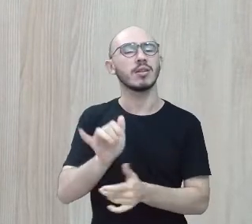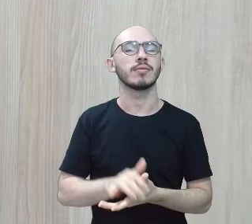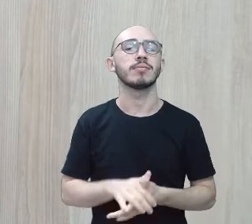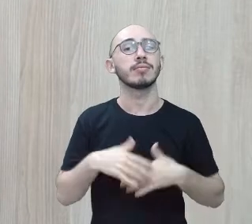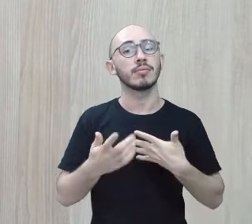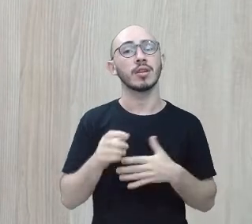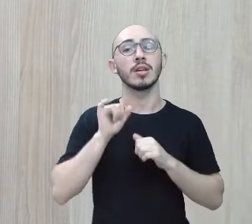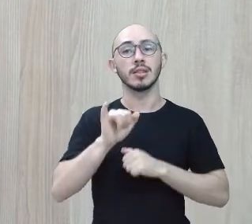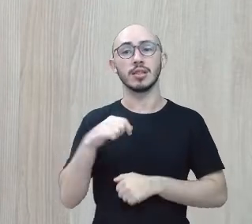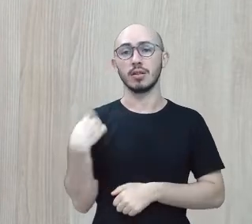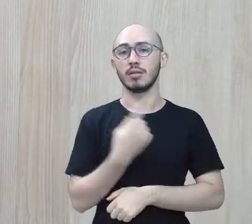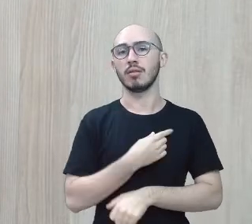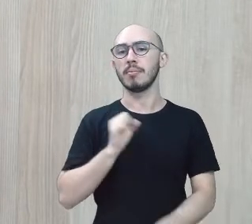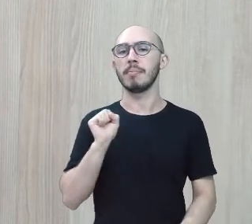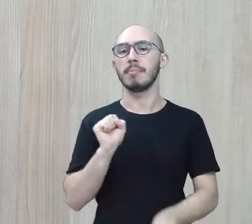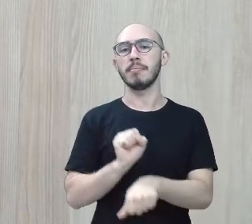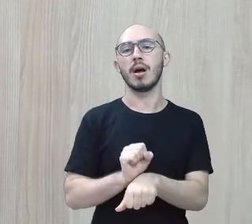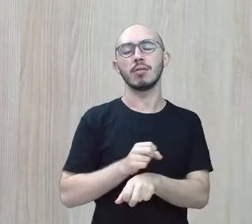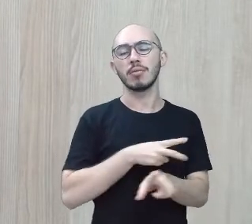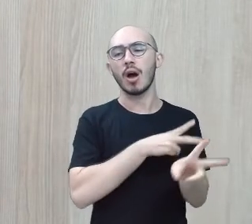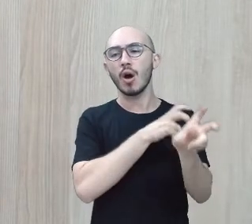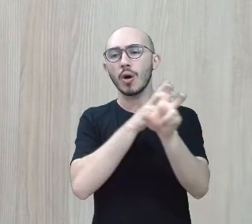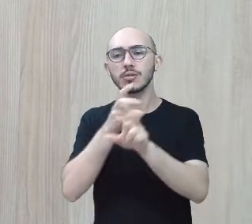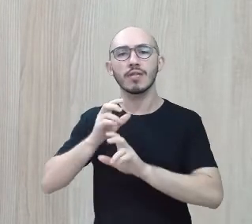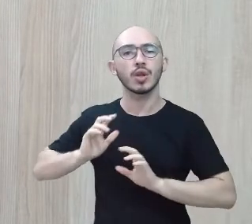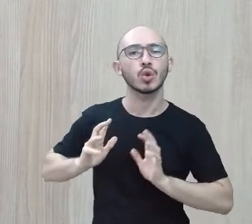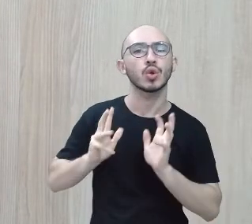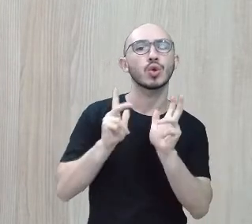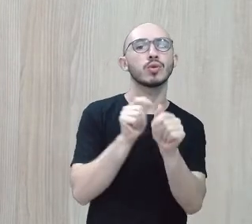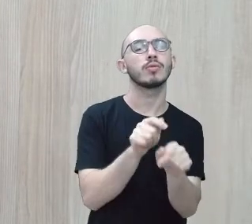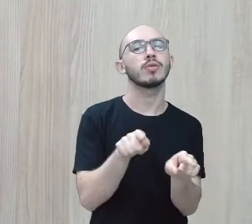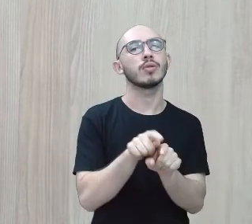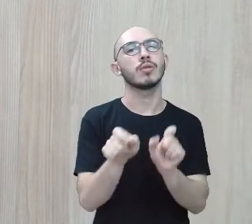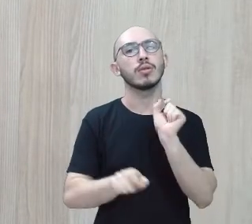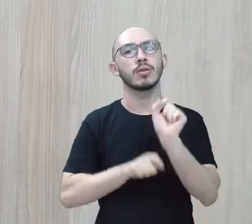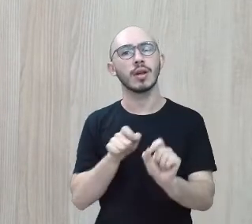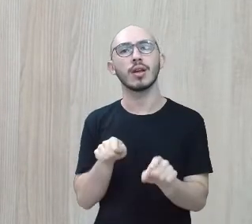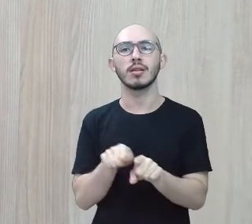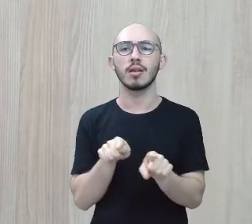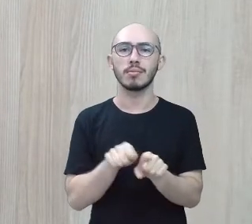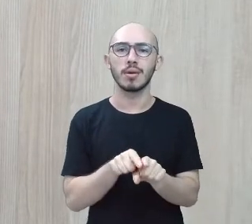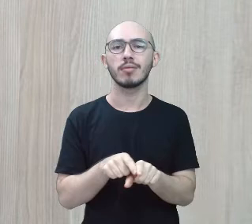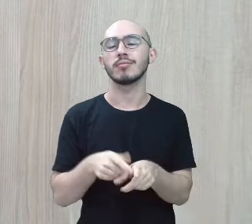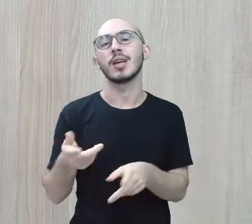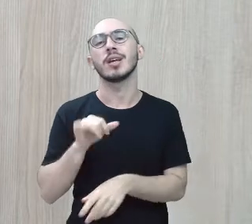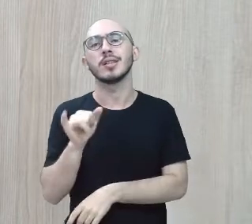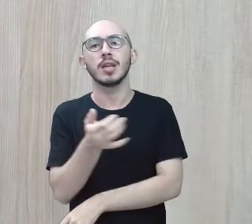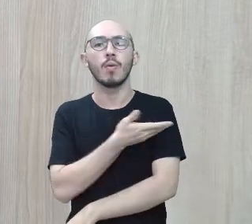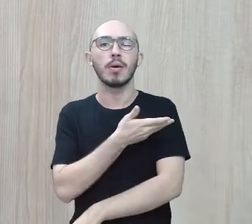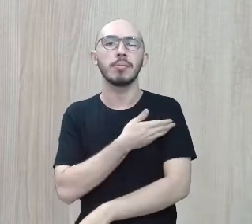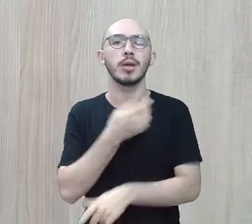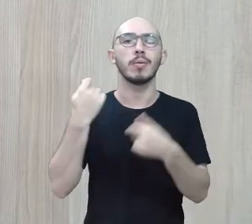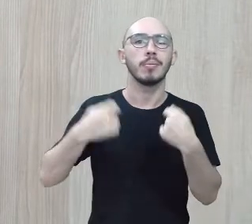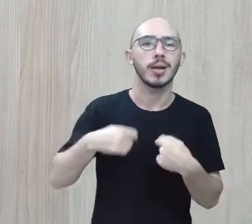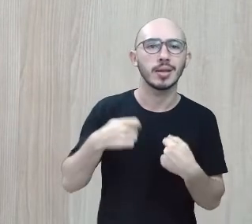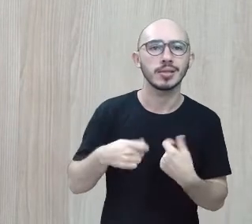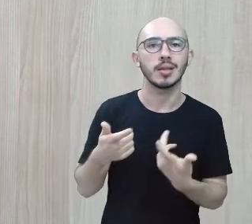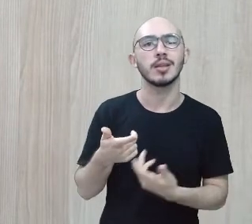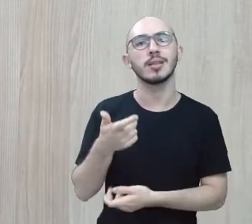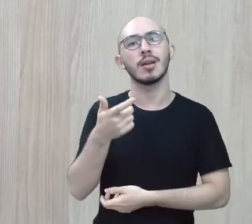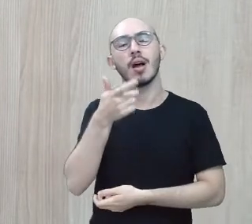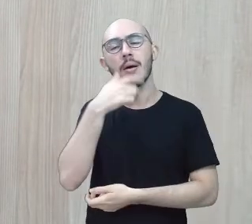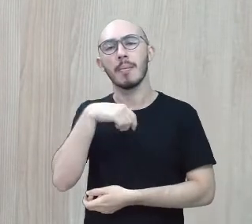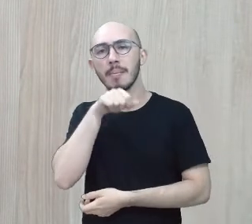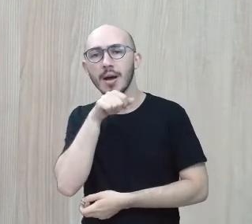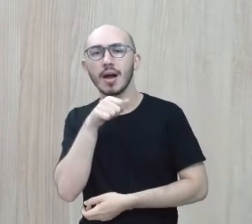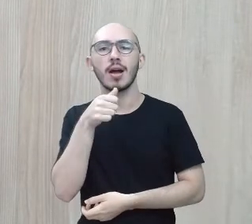gente para observar todo mundo, para interferir quando um amiguinho está precisando, quando o pai ou a mãe está triste, a gente